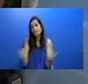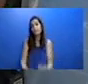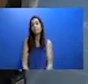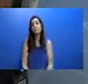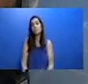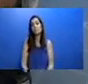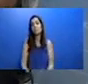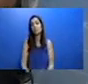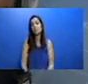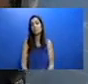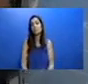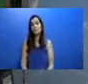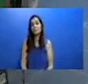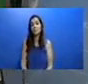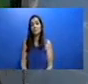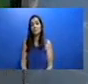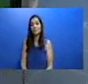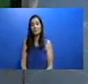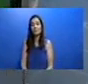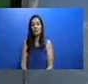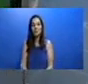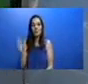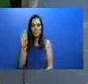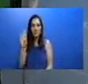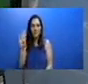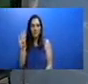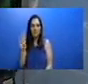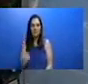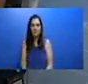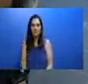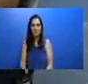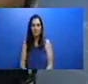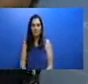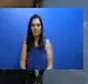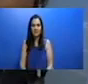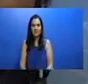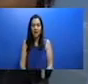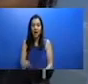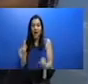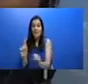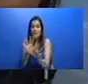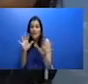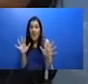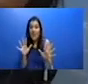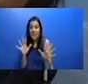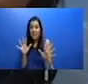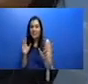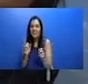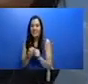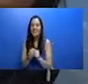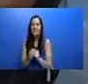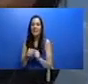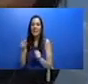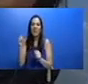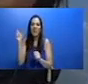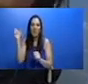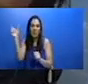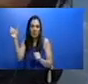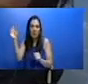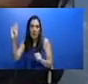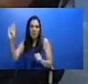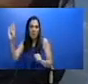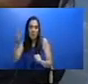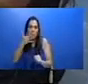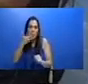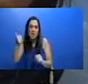estão iguais. B. A oferta da papelaria B é mais vantajosa, será? Do